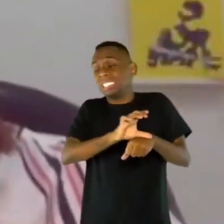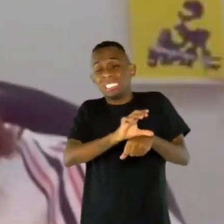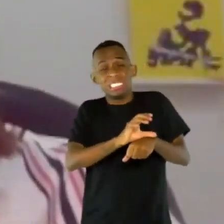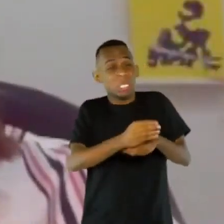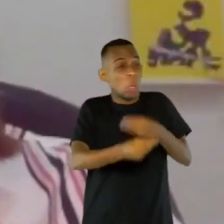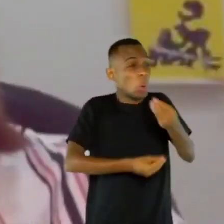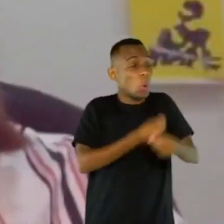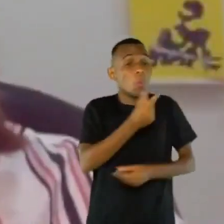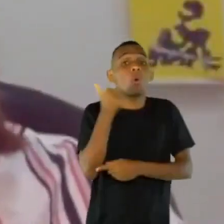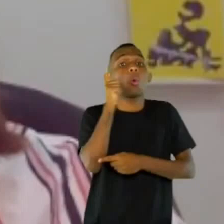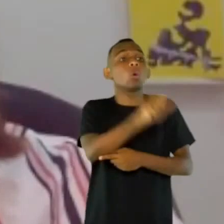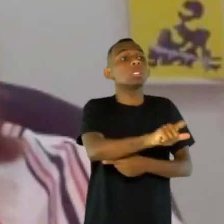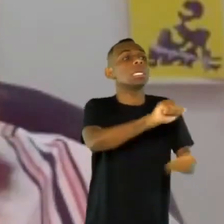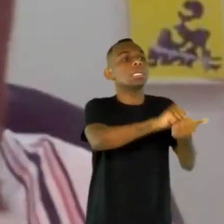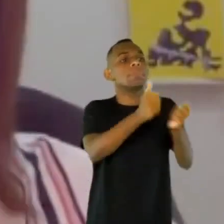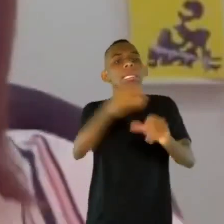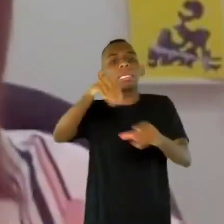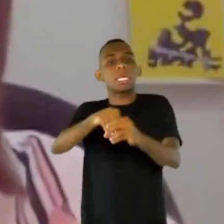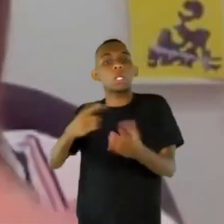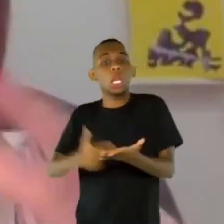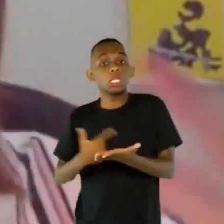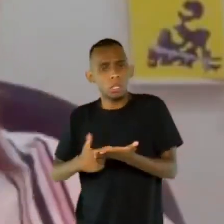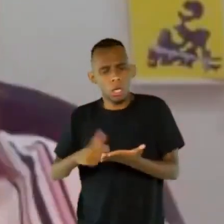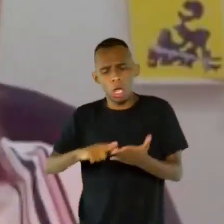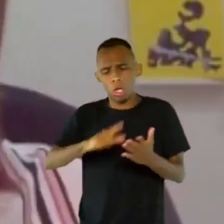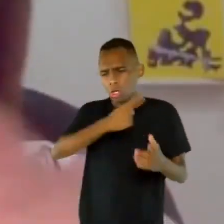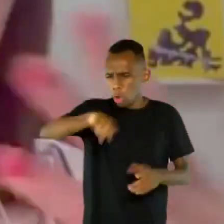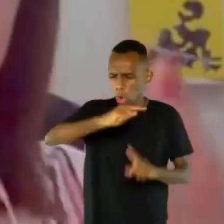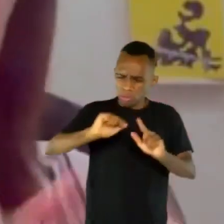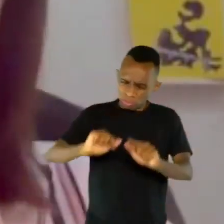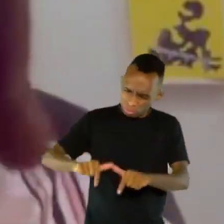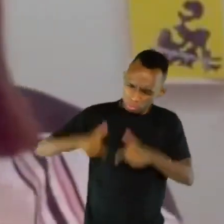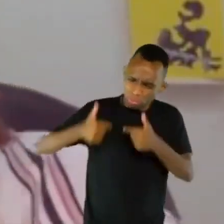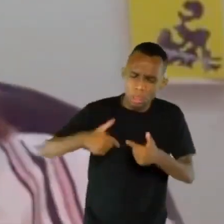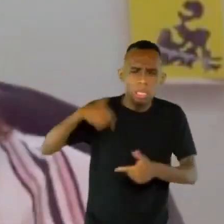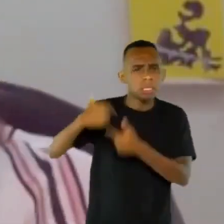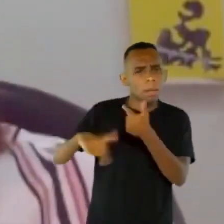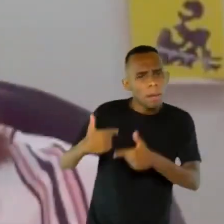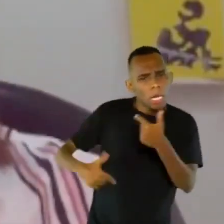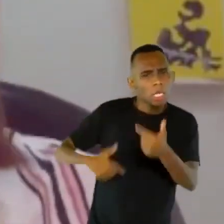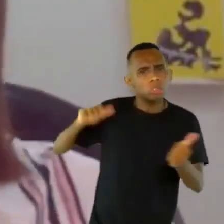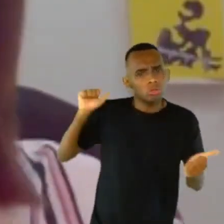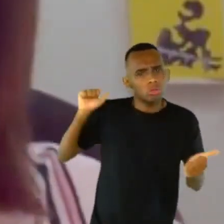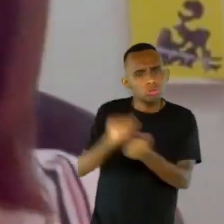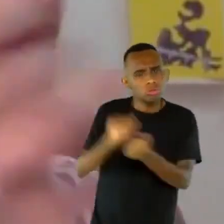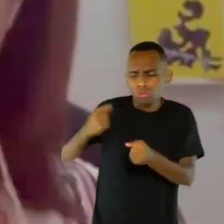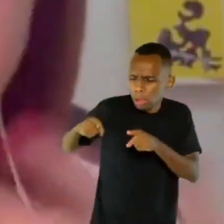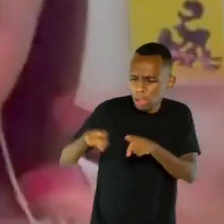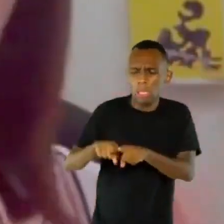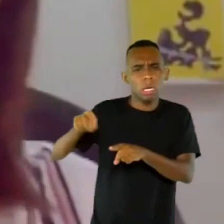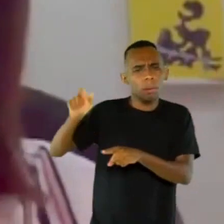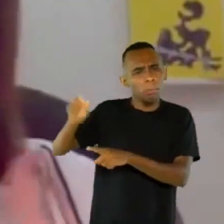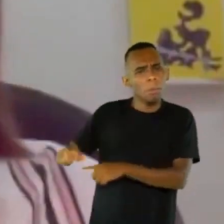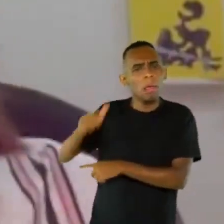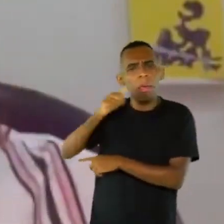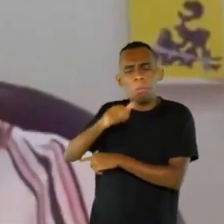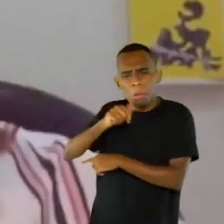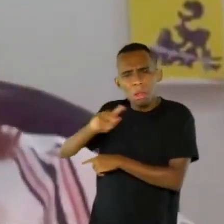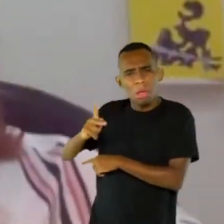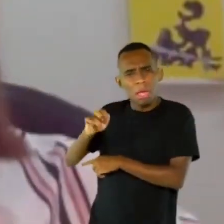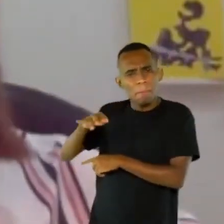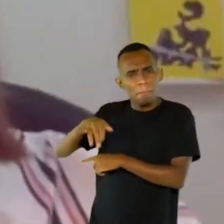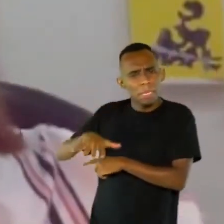minha literatura? E a gente foi trabalhando juntas, assim, eu ia pedindo muitas coisas para a Emily, ela ia me dando